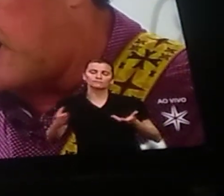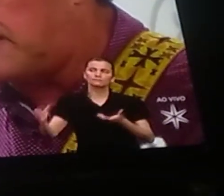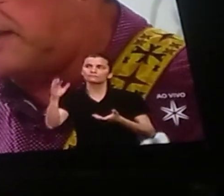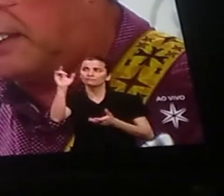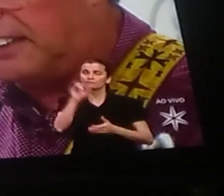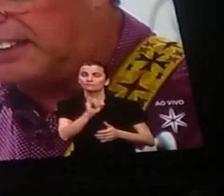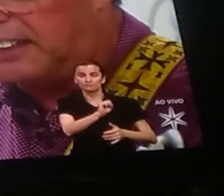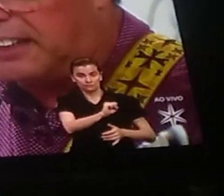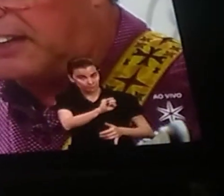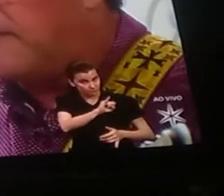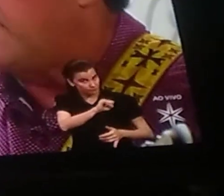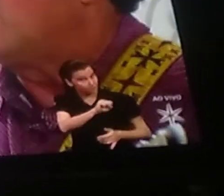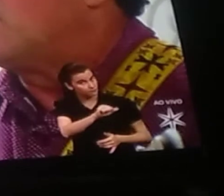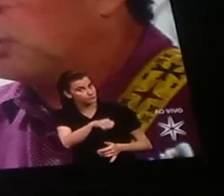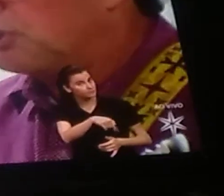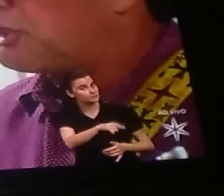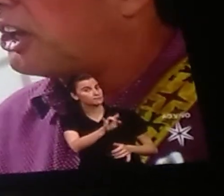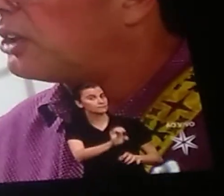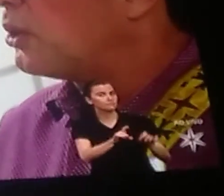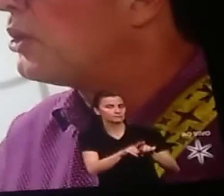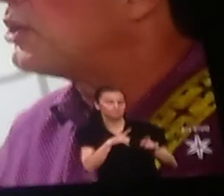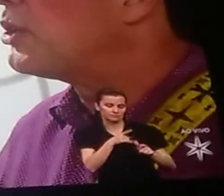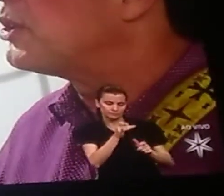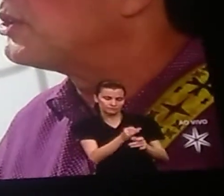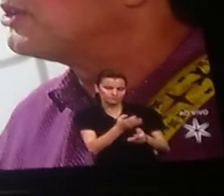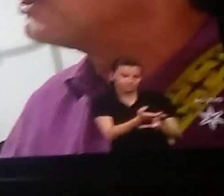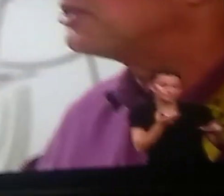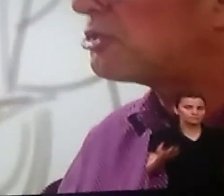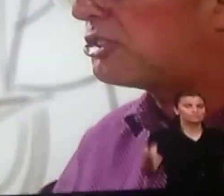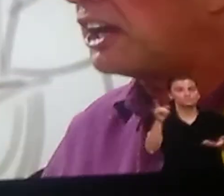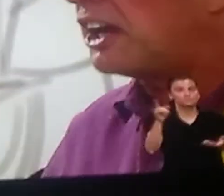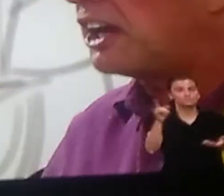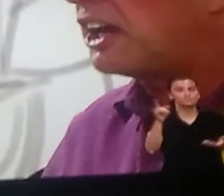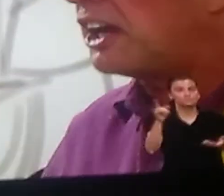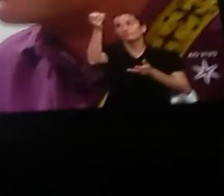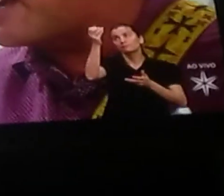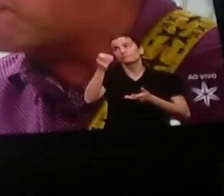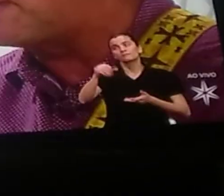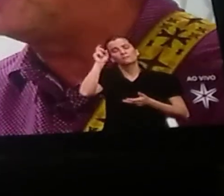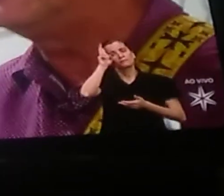Glória a ti, Senhor. Cristo, palavra de